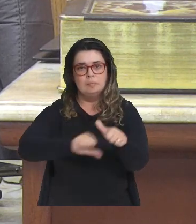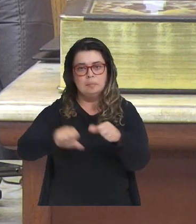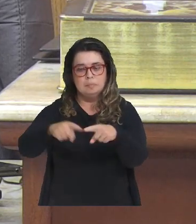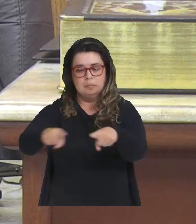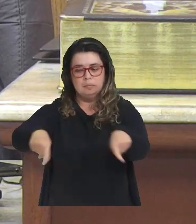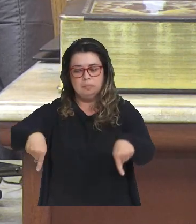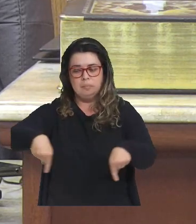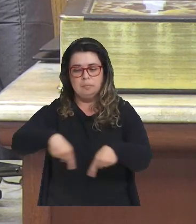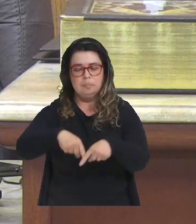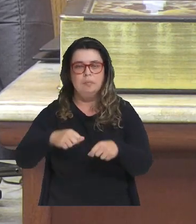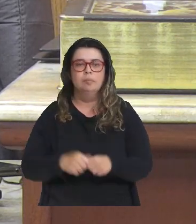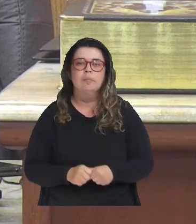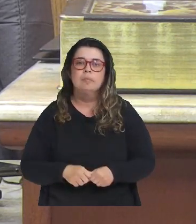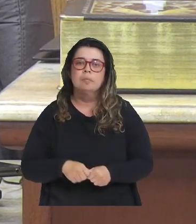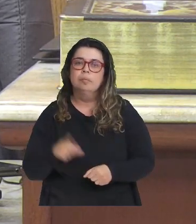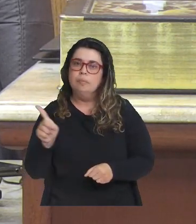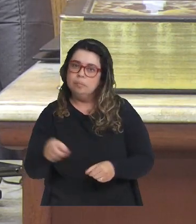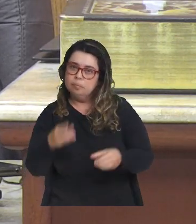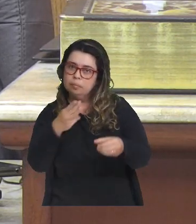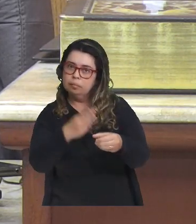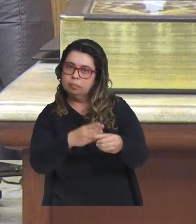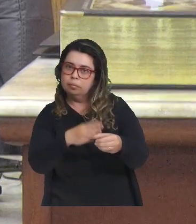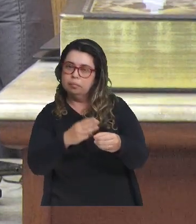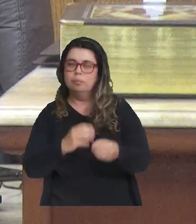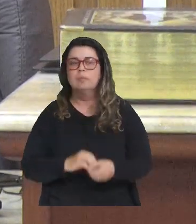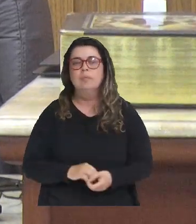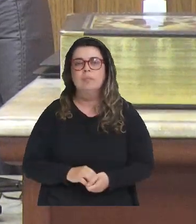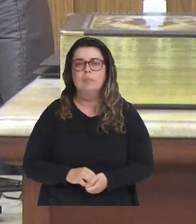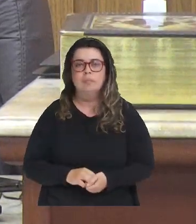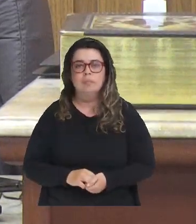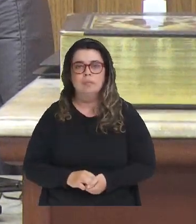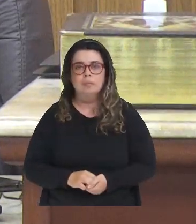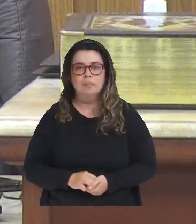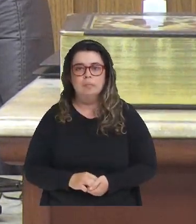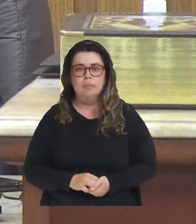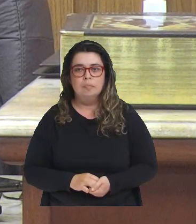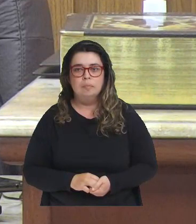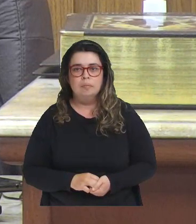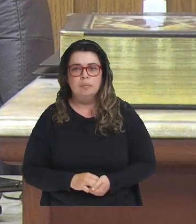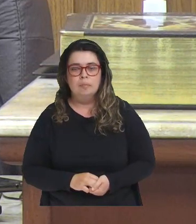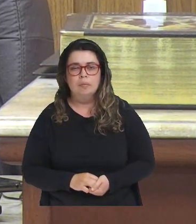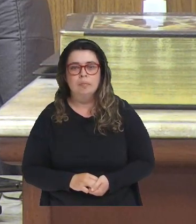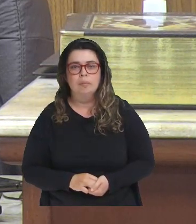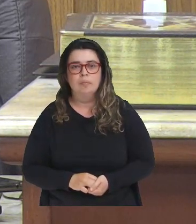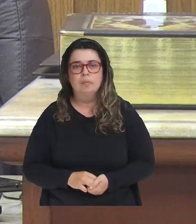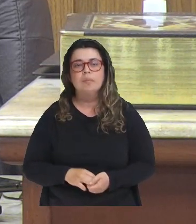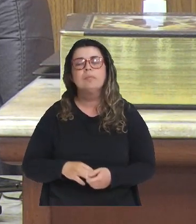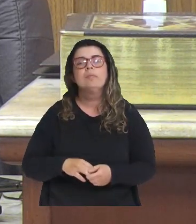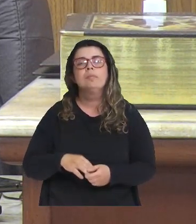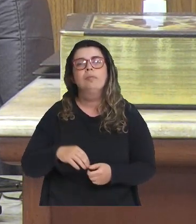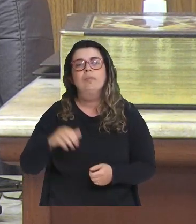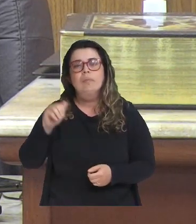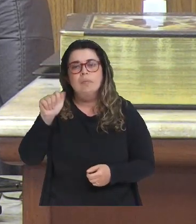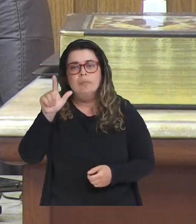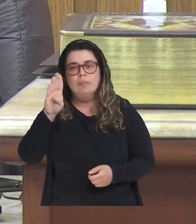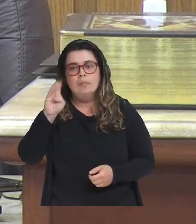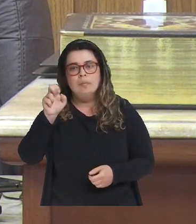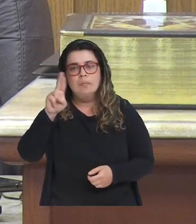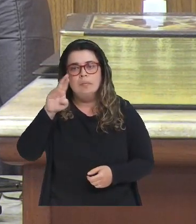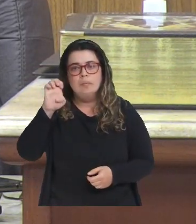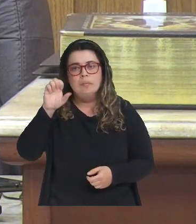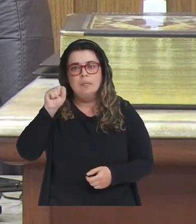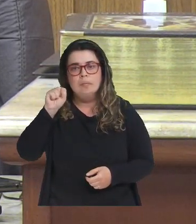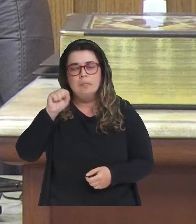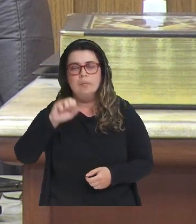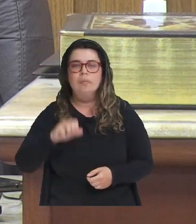área pertencente ao município com outras de propriedade de Alberes Pereira de Lima Rodrigues e